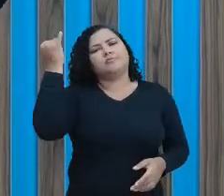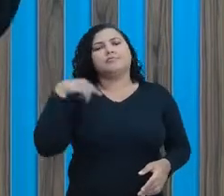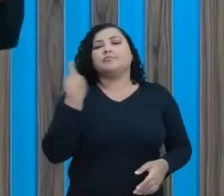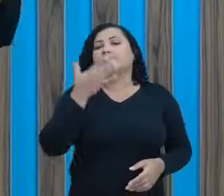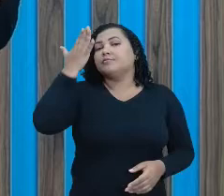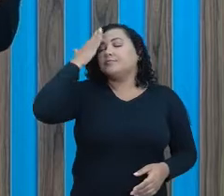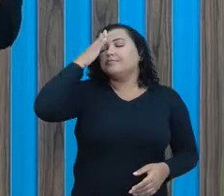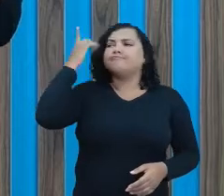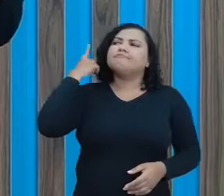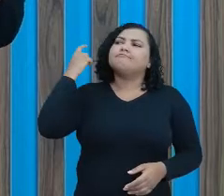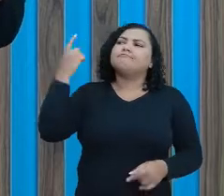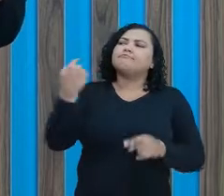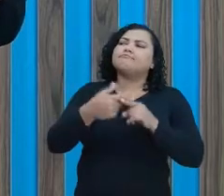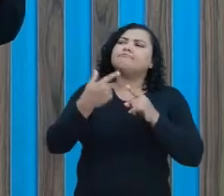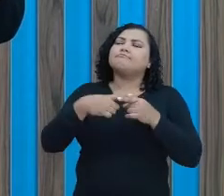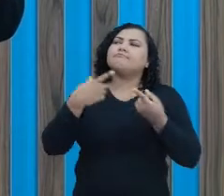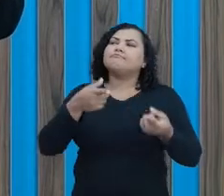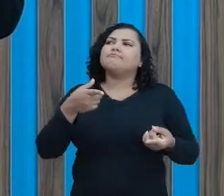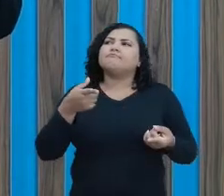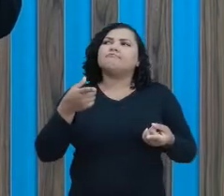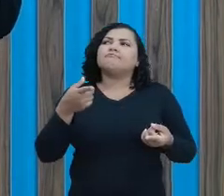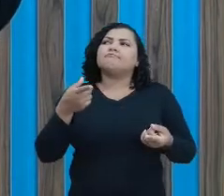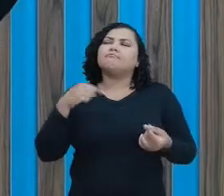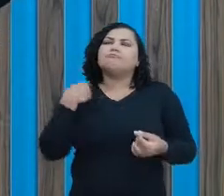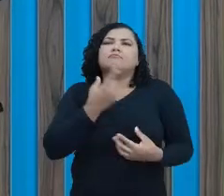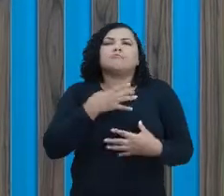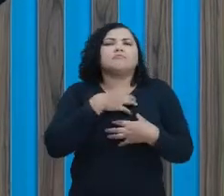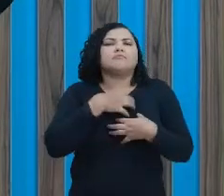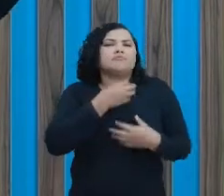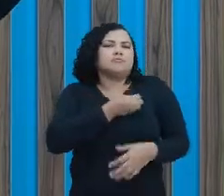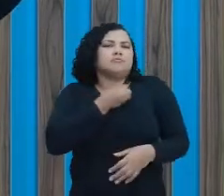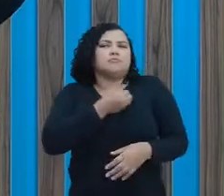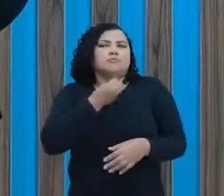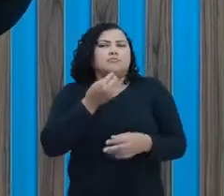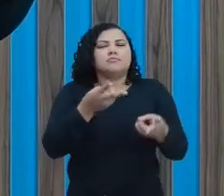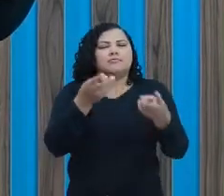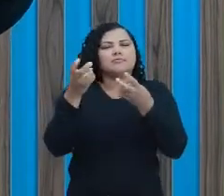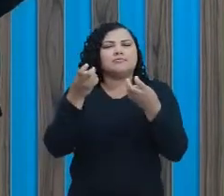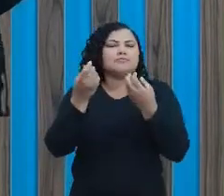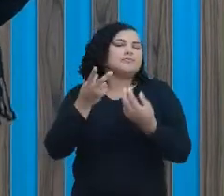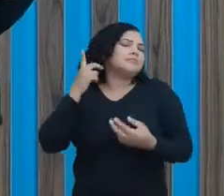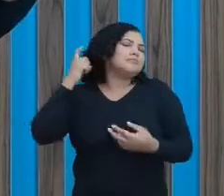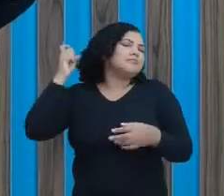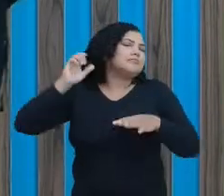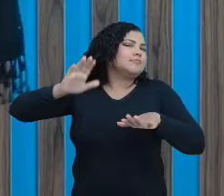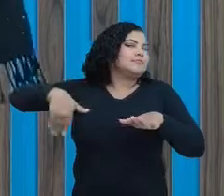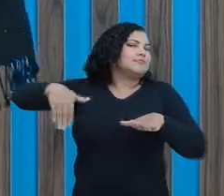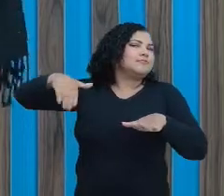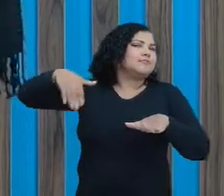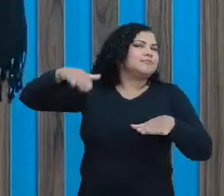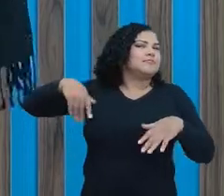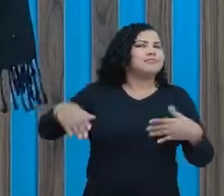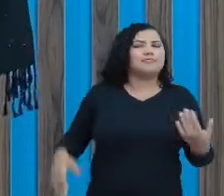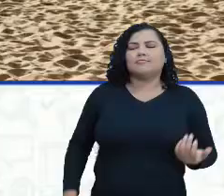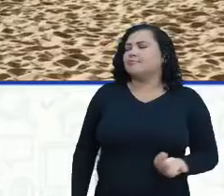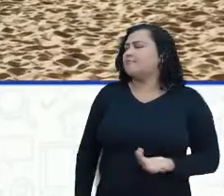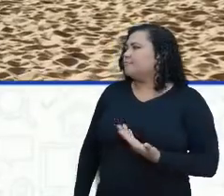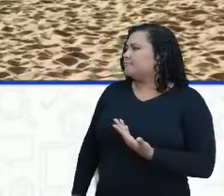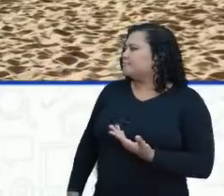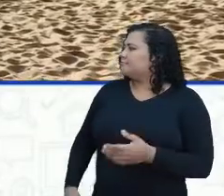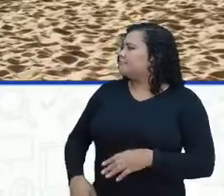ele dá sentido à nossa vida, né? Vamos ouvir aí um sonzinho de uma praia, para a gente ir vendo as